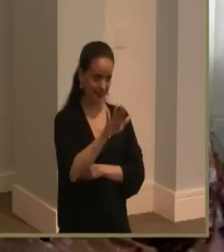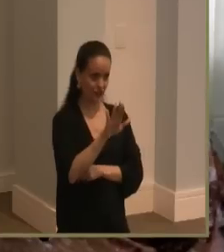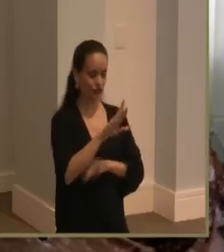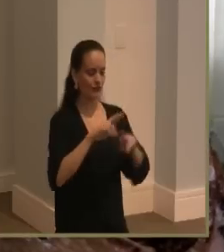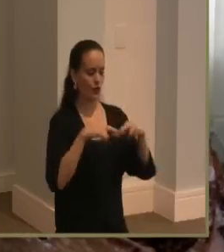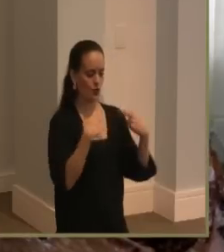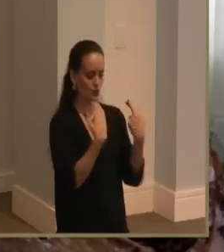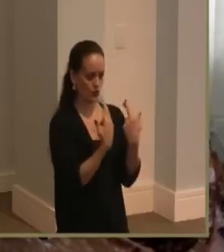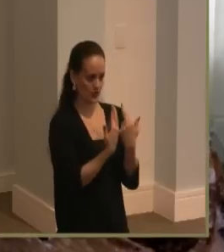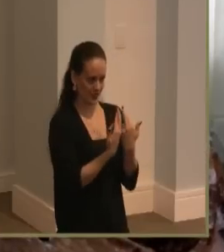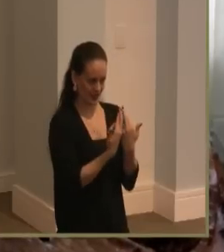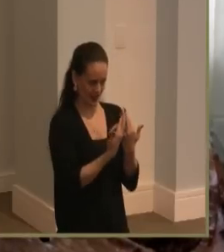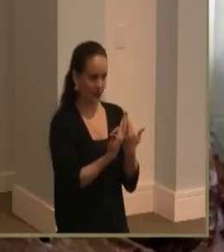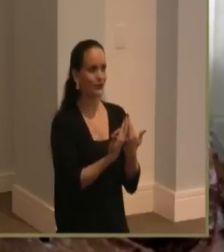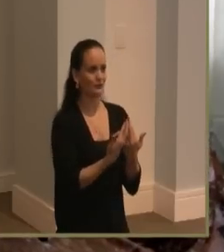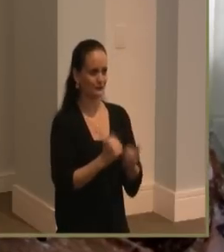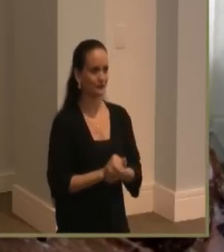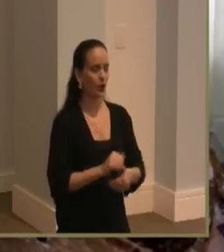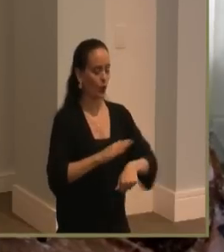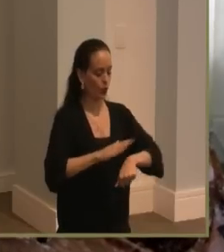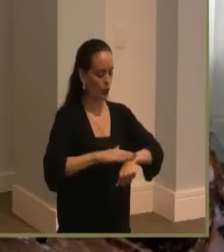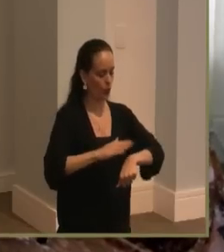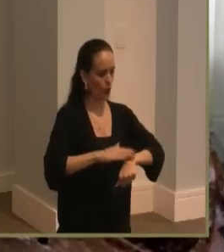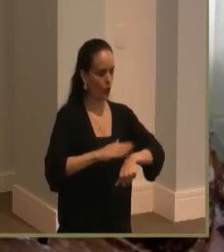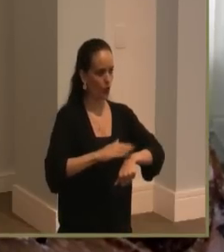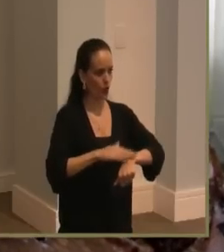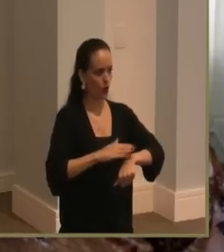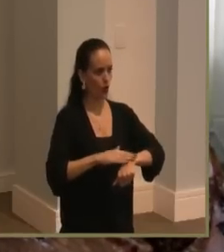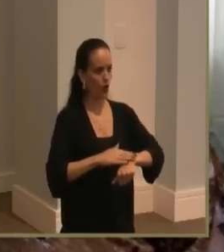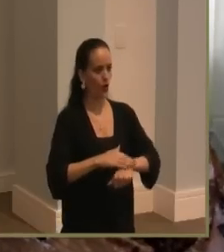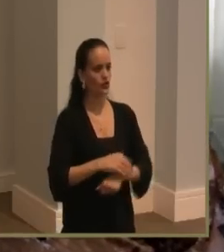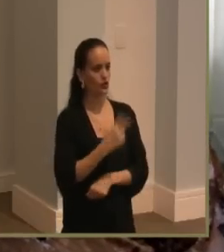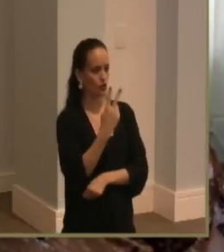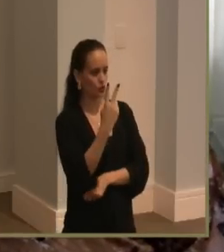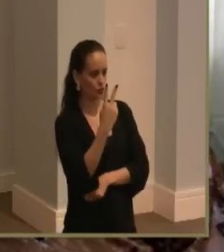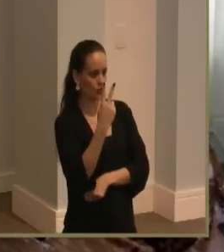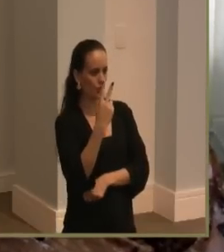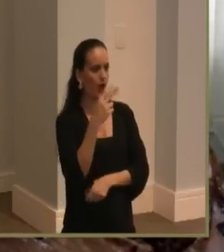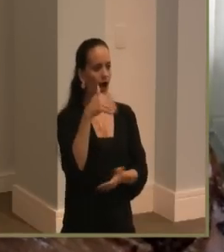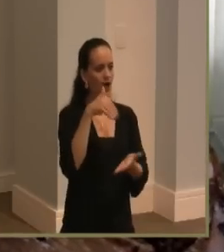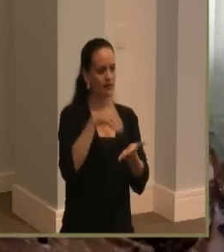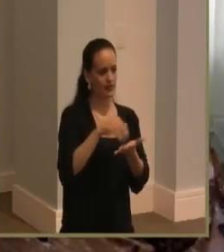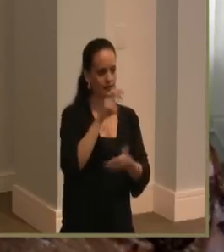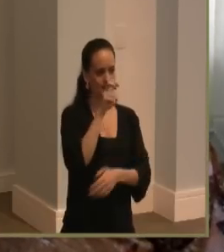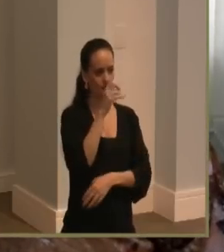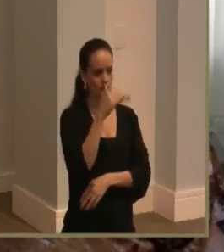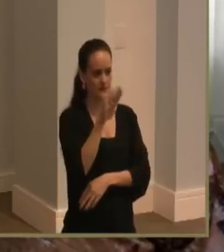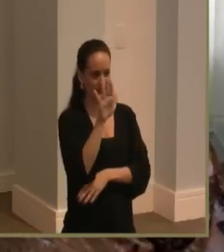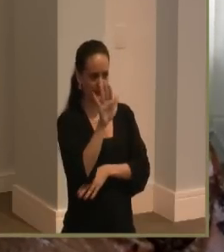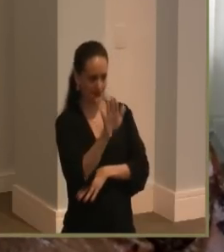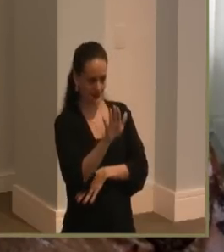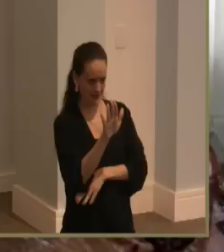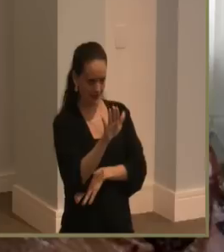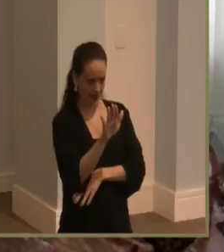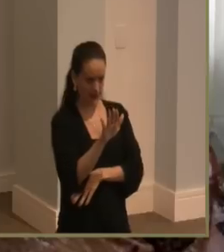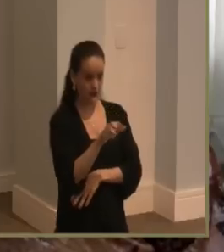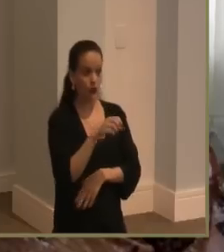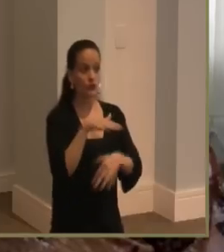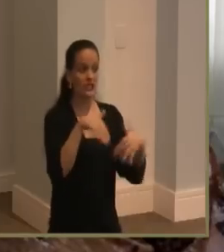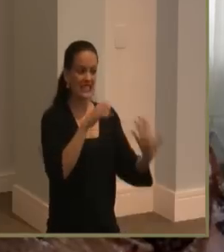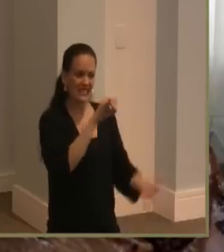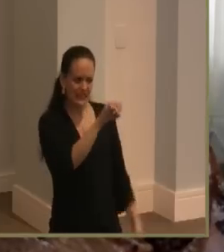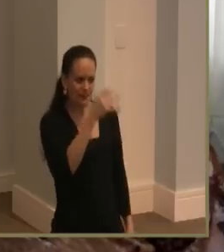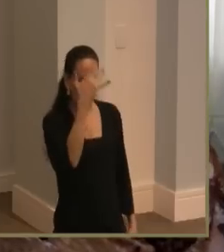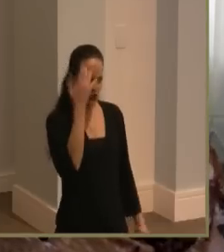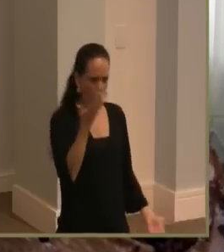às quintas-feiras, no horário das 14 às 17h30. Né? Então, se alguém quiser participar,